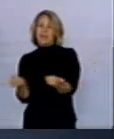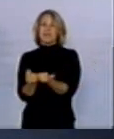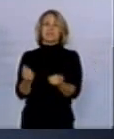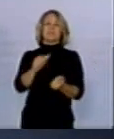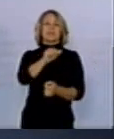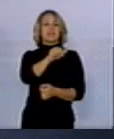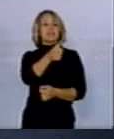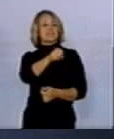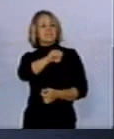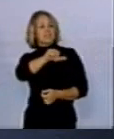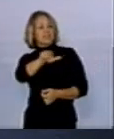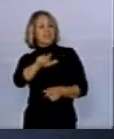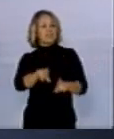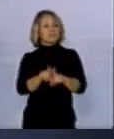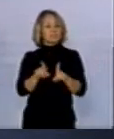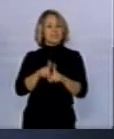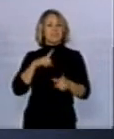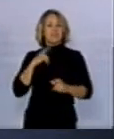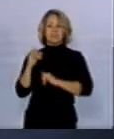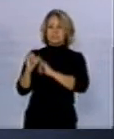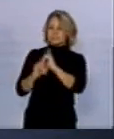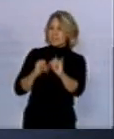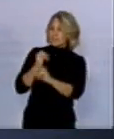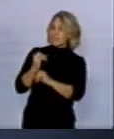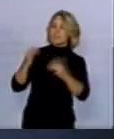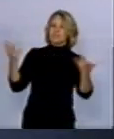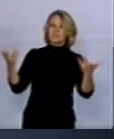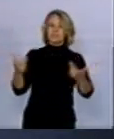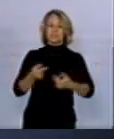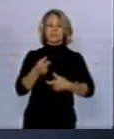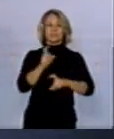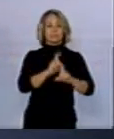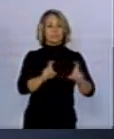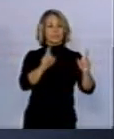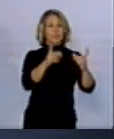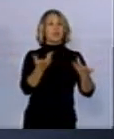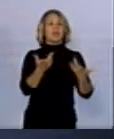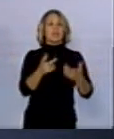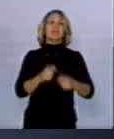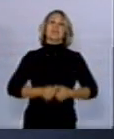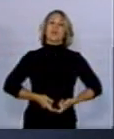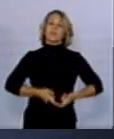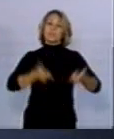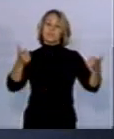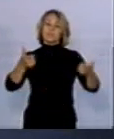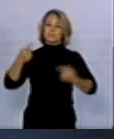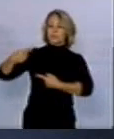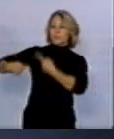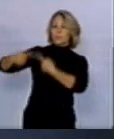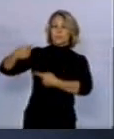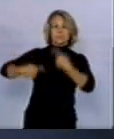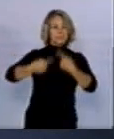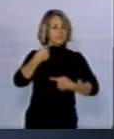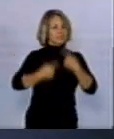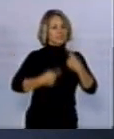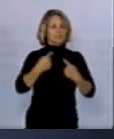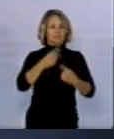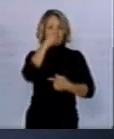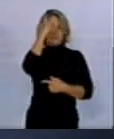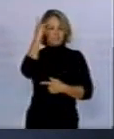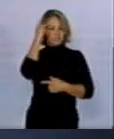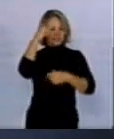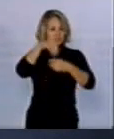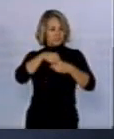suportam o SEAC também suportam a banda larga, e um aumento da competição, o que gera efeitos muito favoráveis, não apenas para o